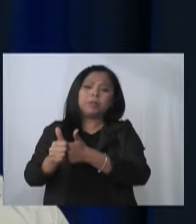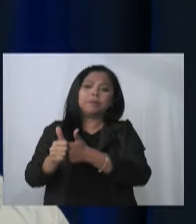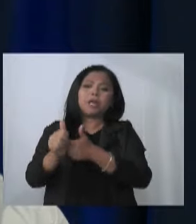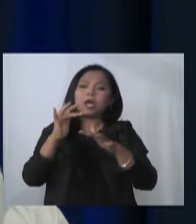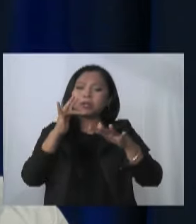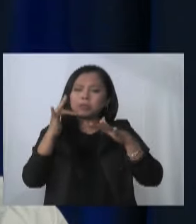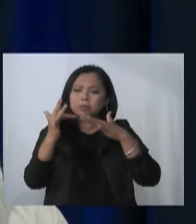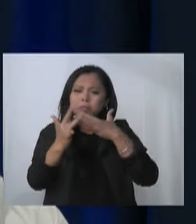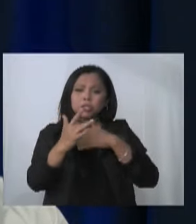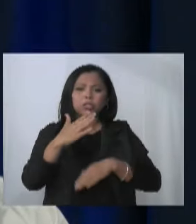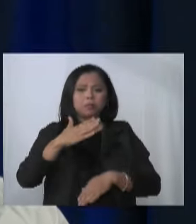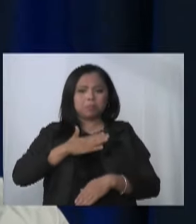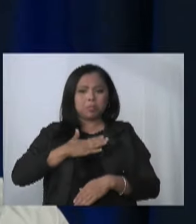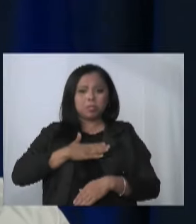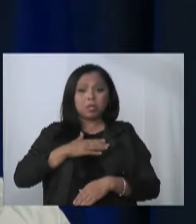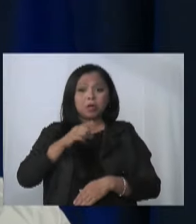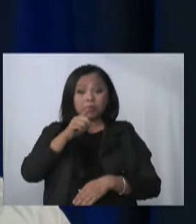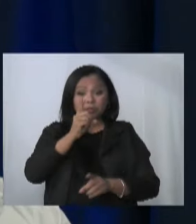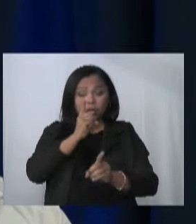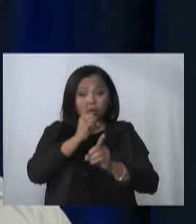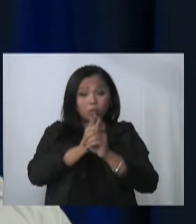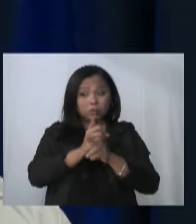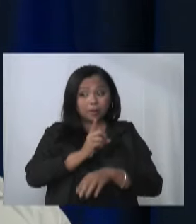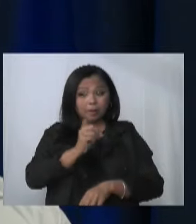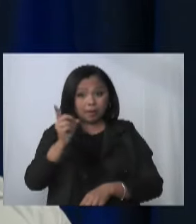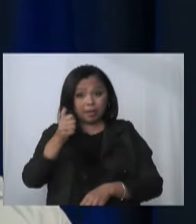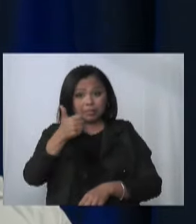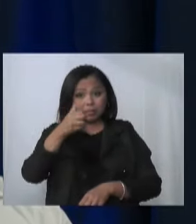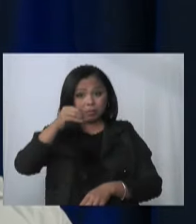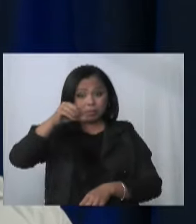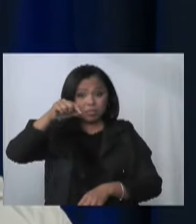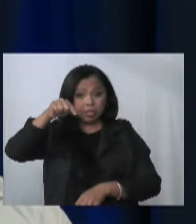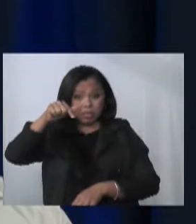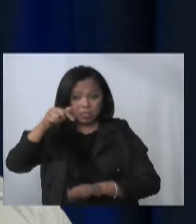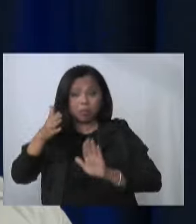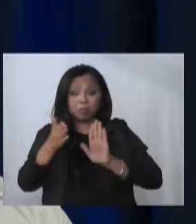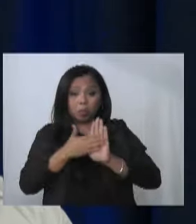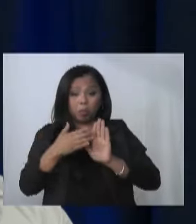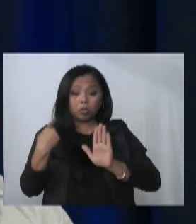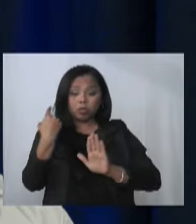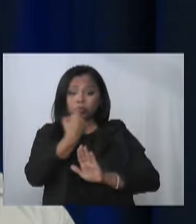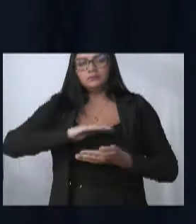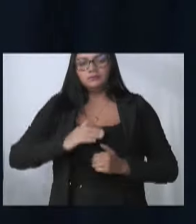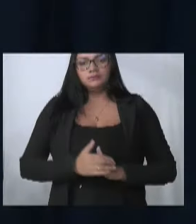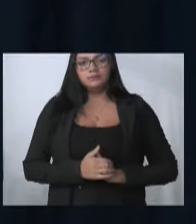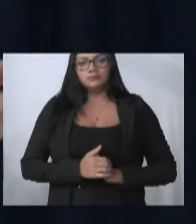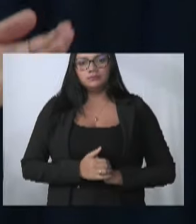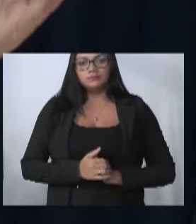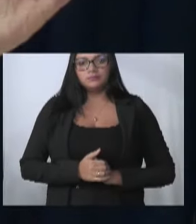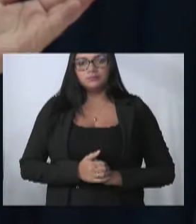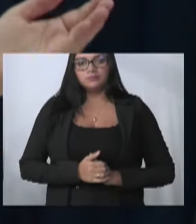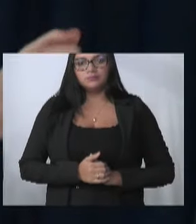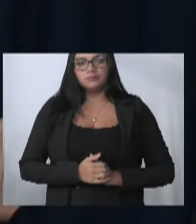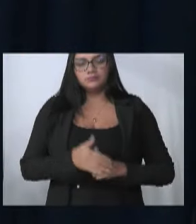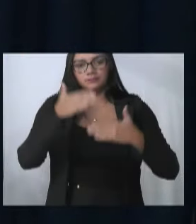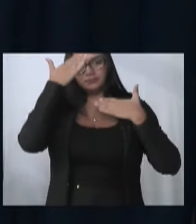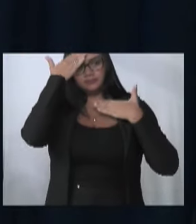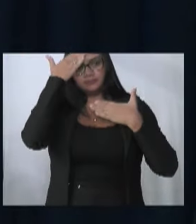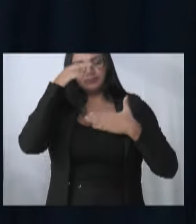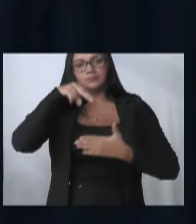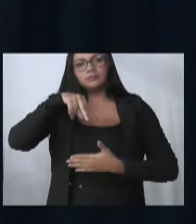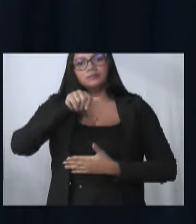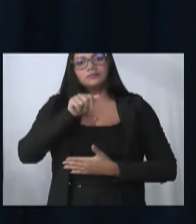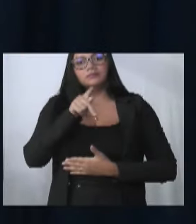lá 197 propostas que a gente elaborou para os diversos problemas da cidade. Queria agradecer aqui ao Napoleão,